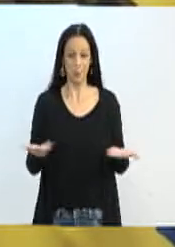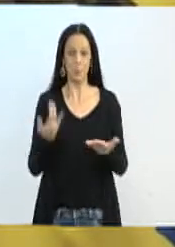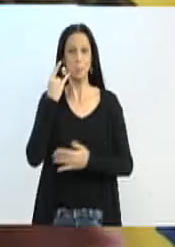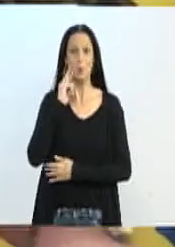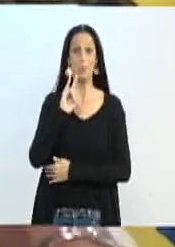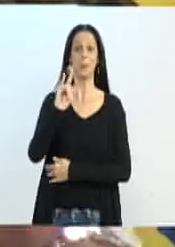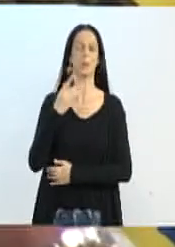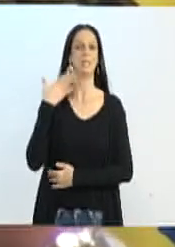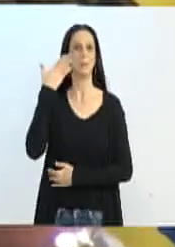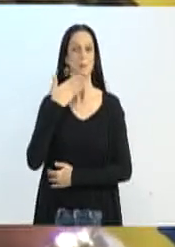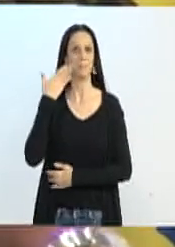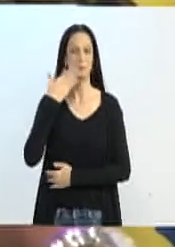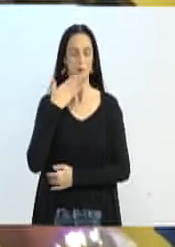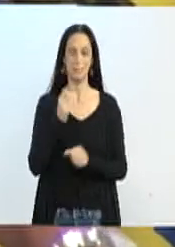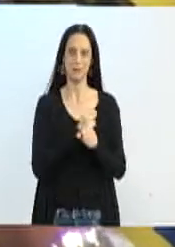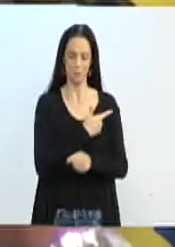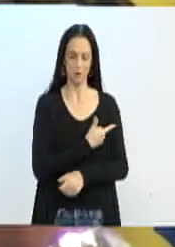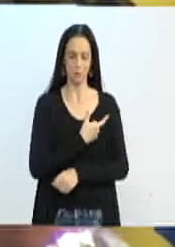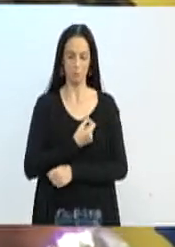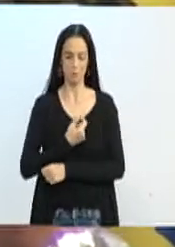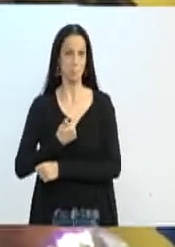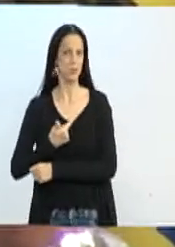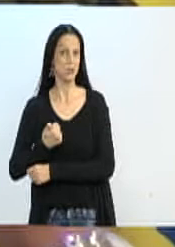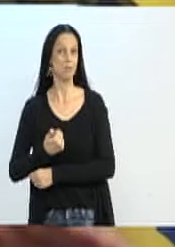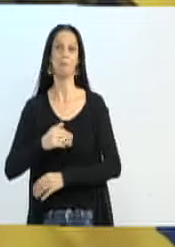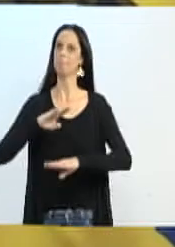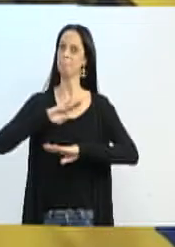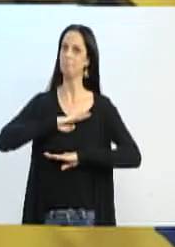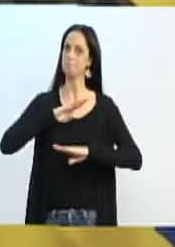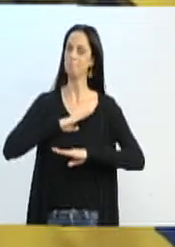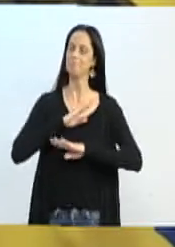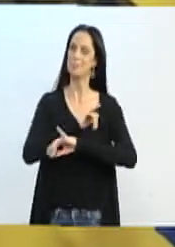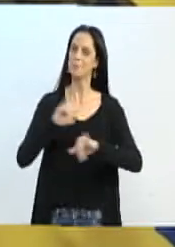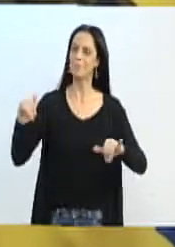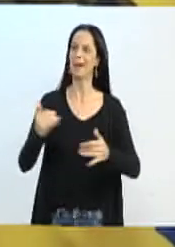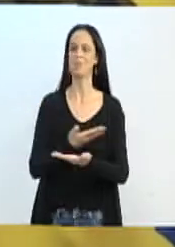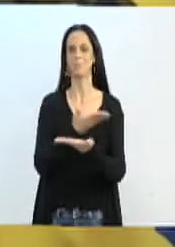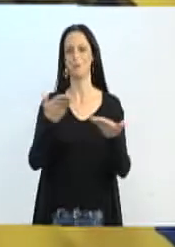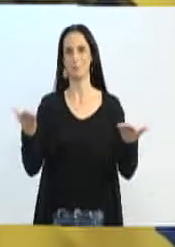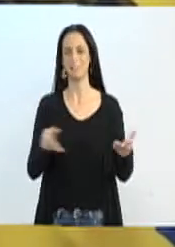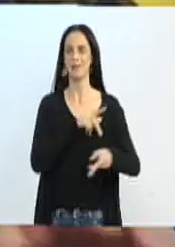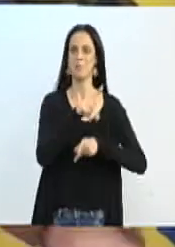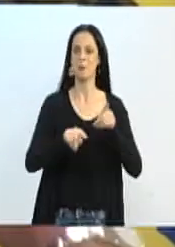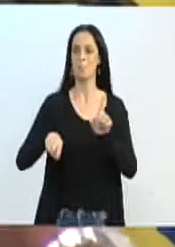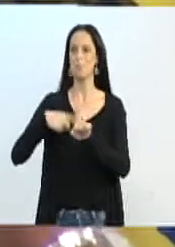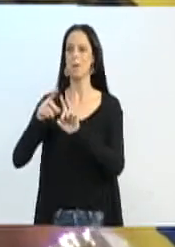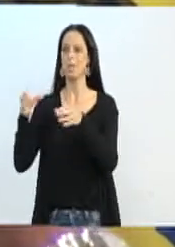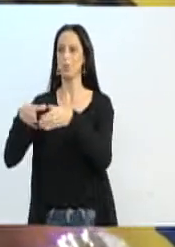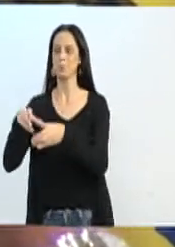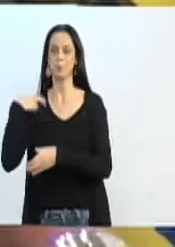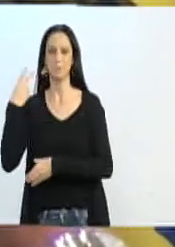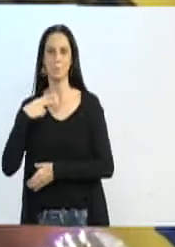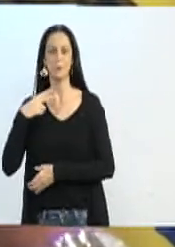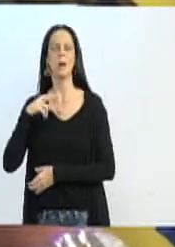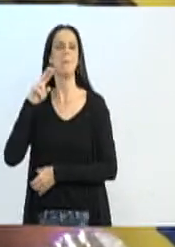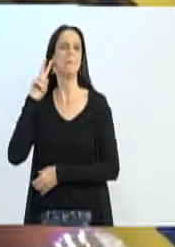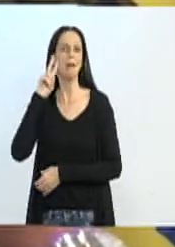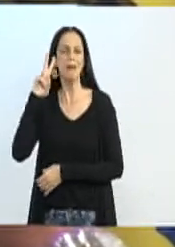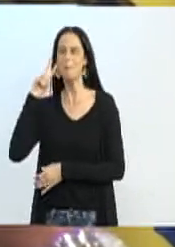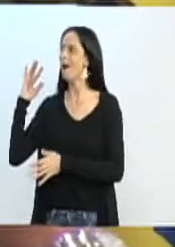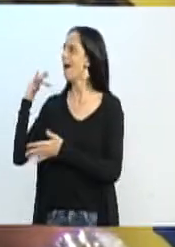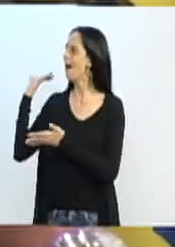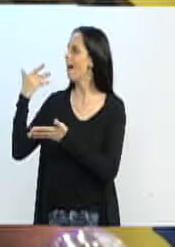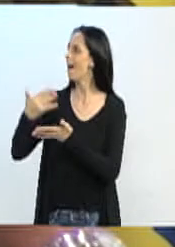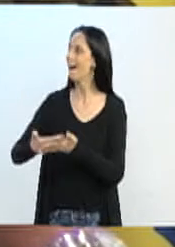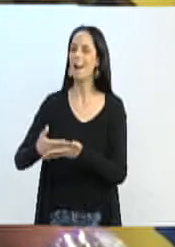do ano de dois mil e 21 com muita satisfação trago os colegas vereadores EA população de Blumenau uma retrospectiva